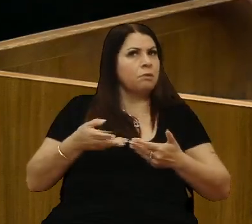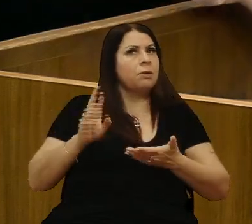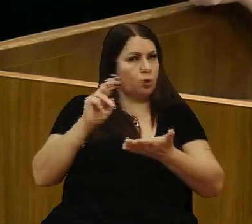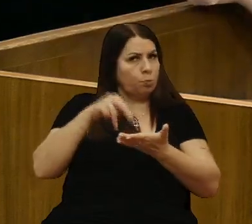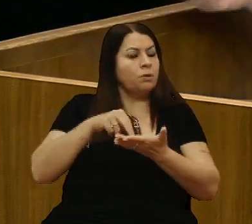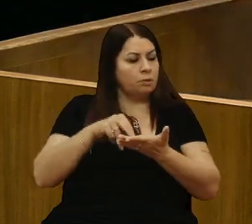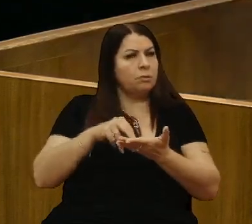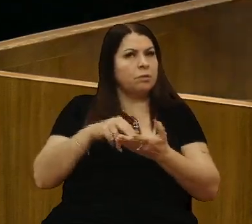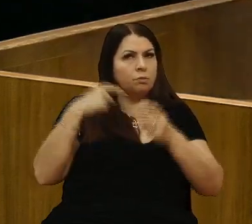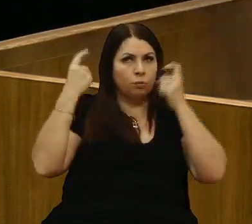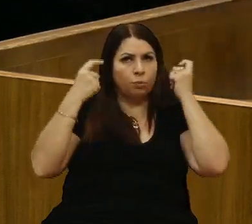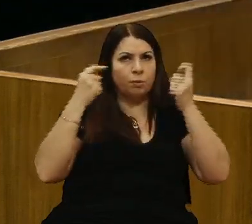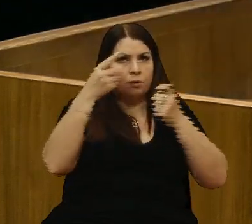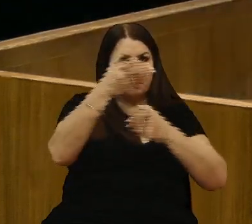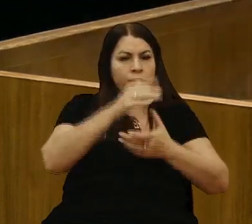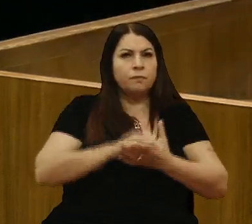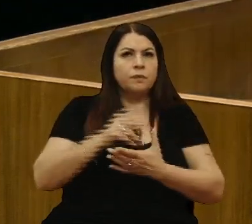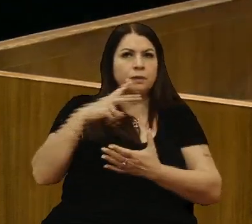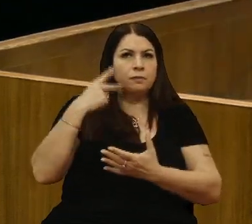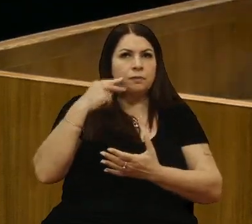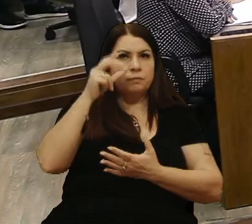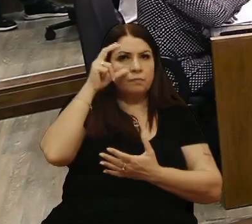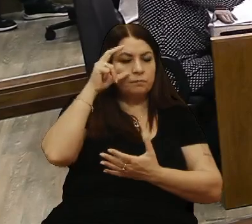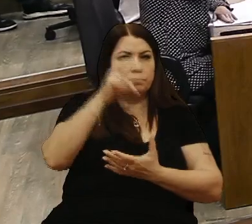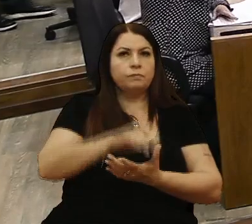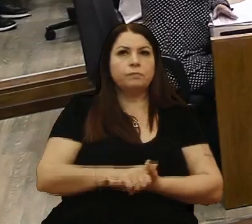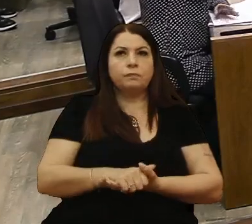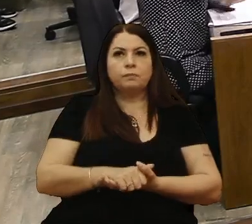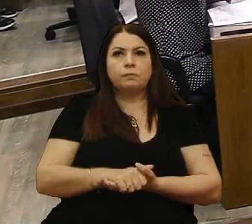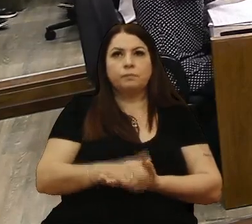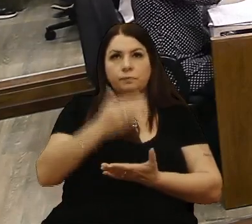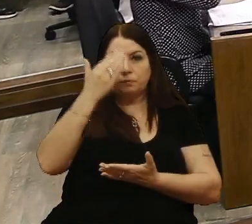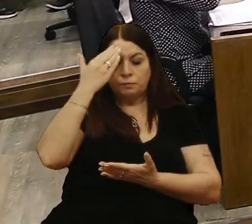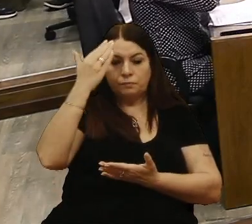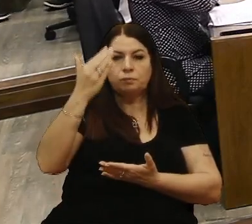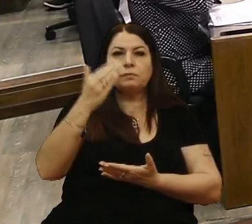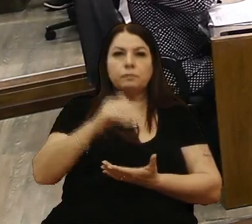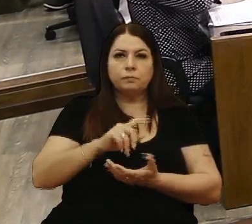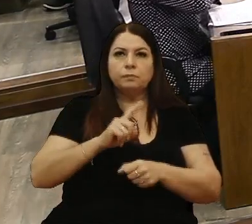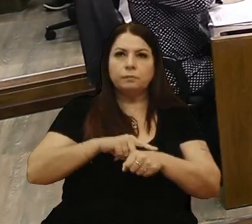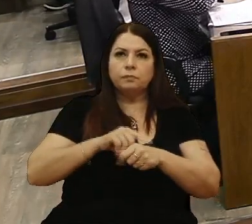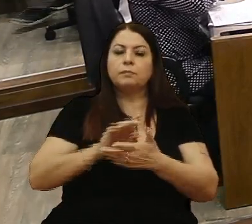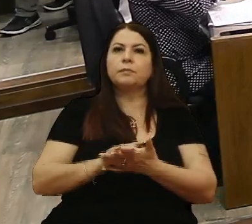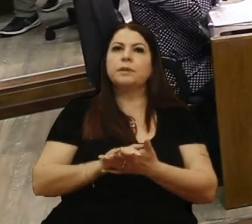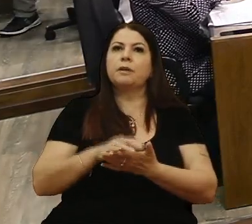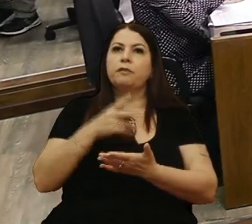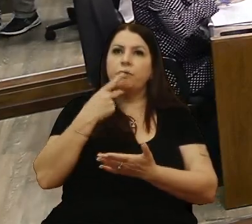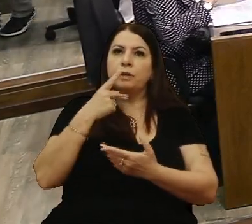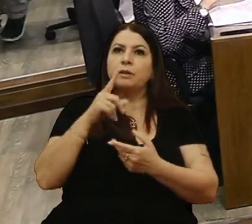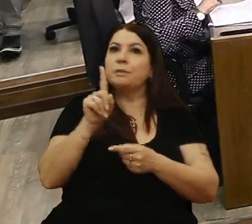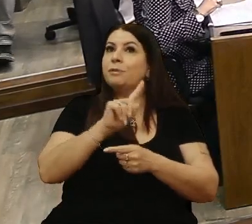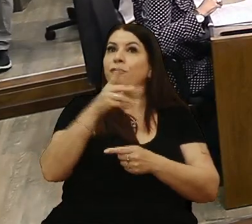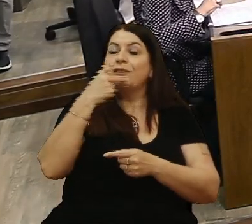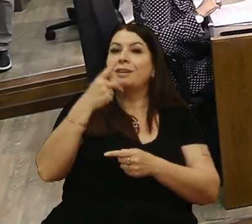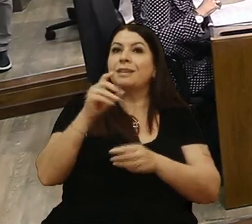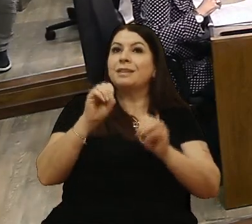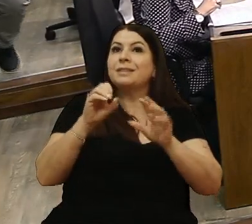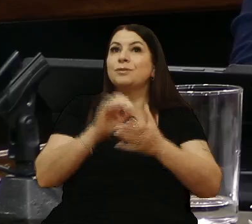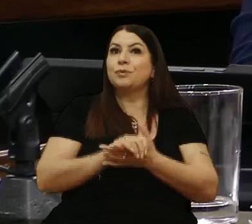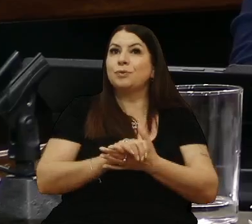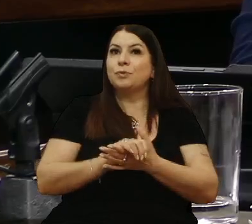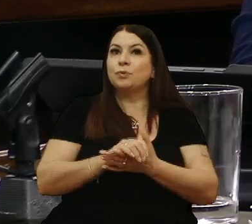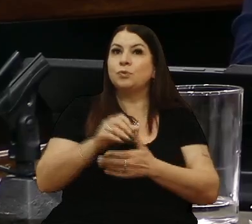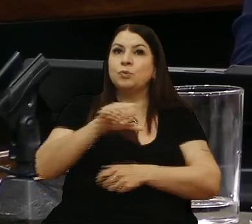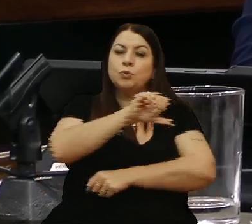fico preocupada. Seu a parte, vereadora Sandra. Obrigada pela parte. E sem falar da questão da educação. Os